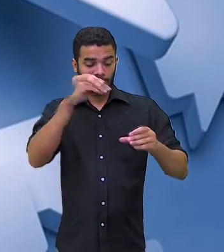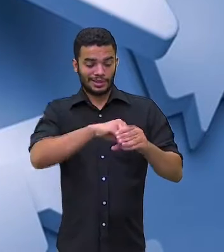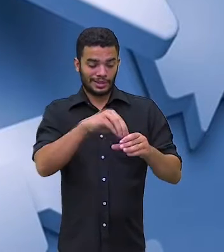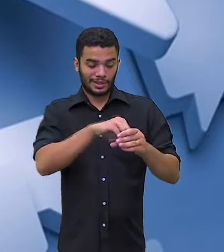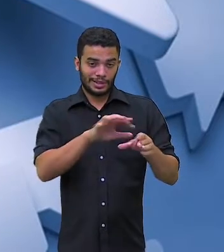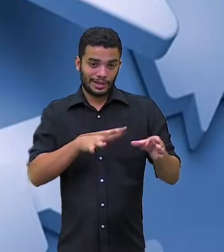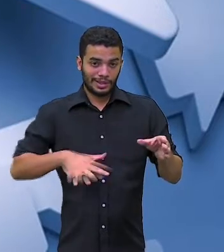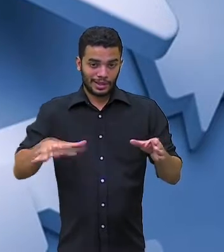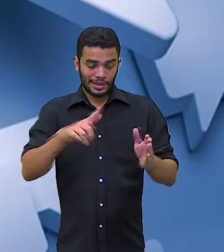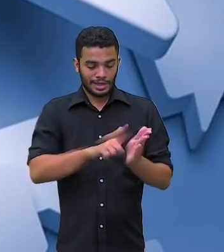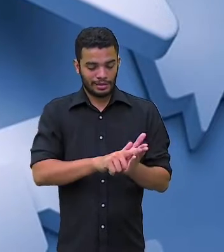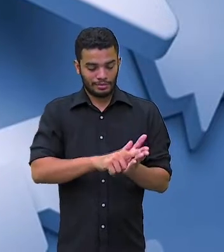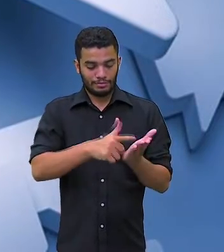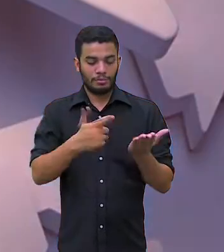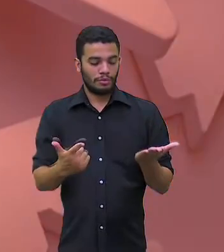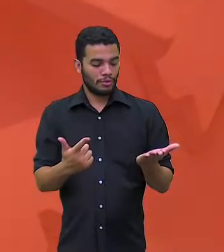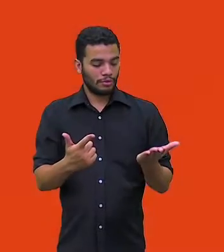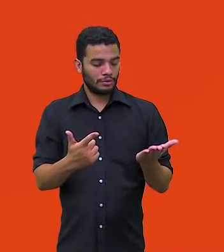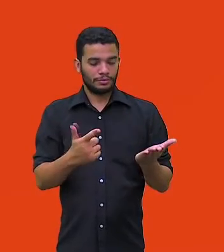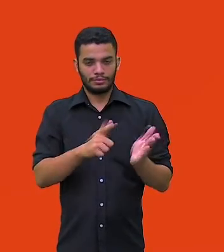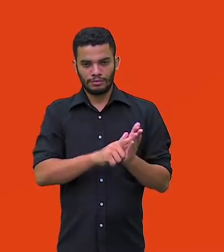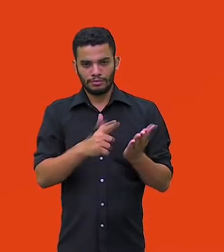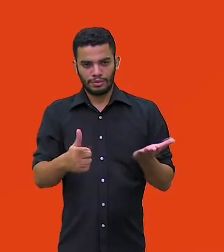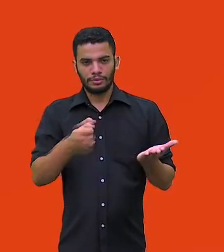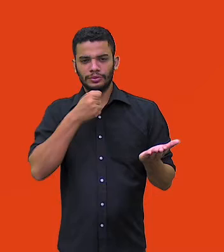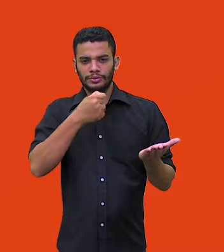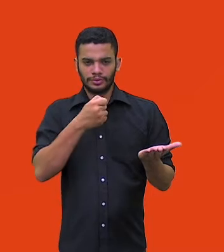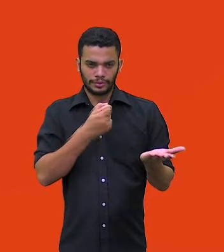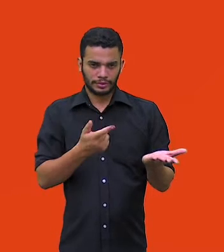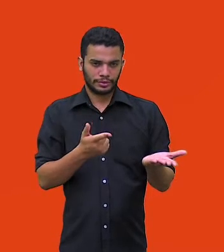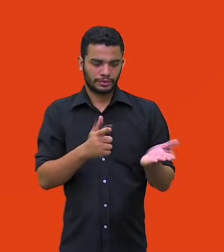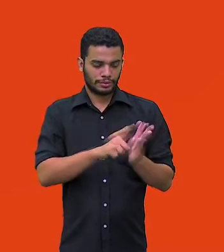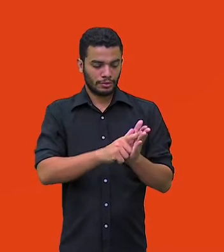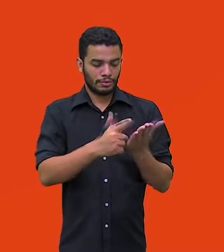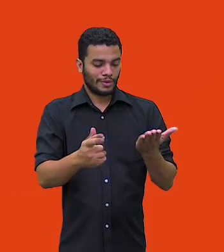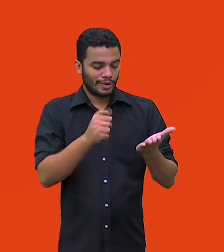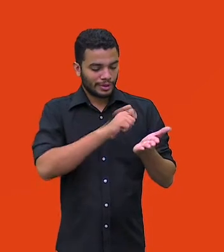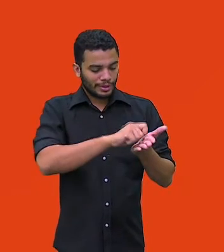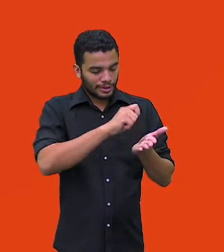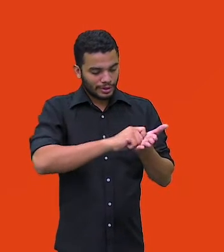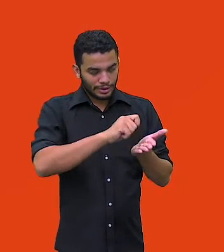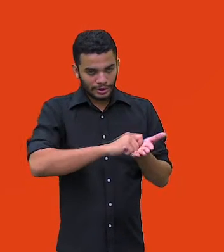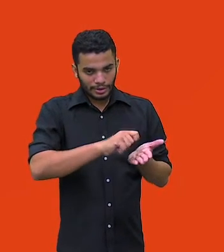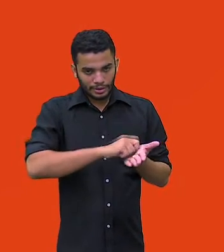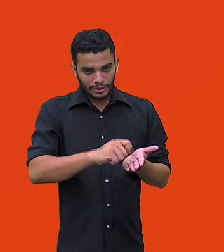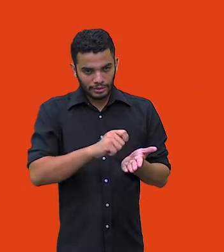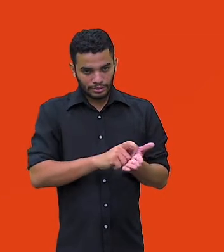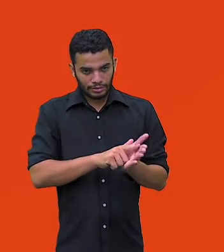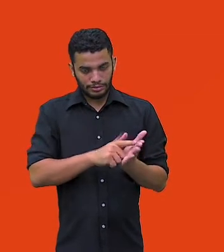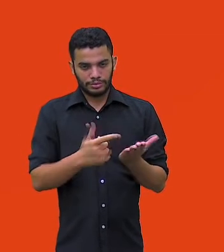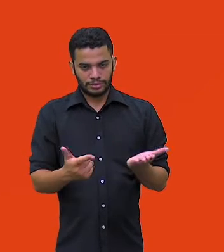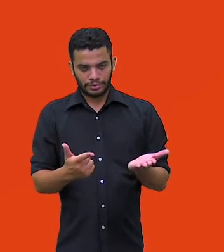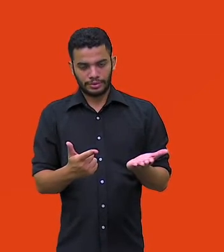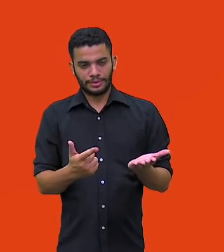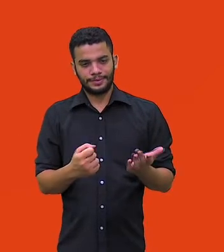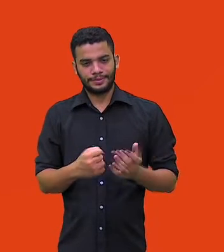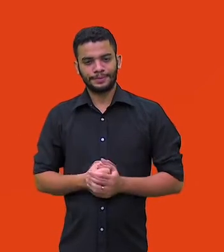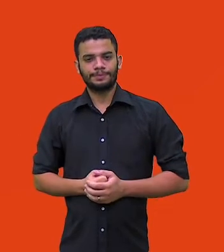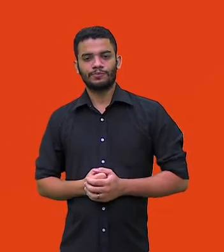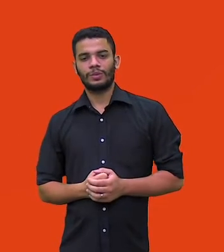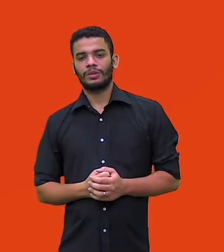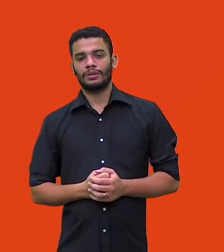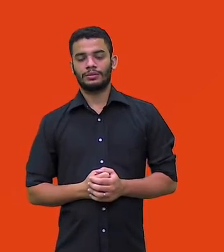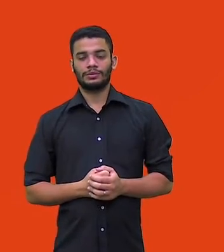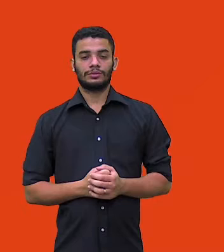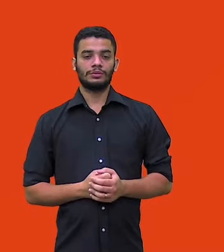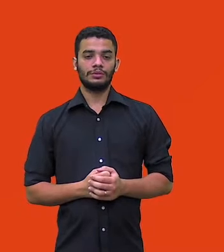que é expositivo e argumentativo. Tem o que então? A opinião do autor, né? E quando eu falo assim de expositivo, né, é